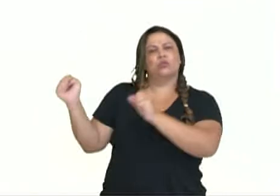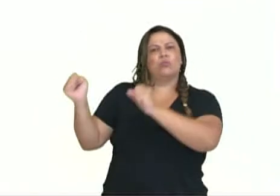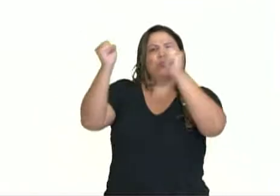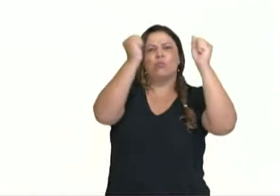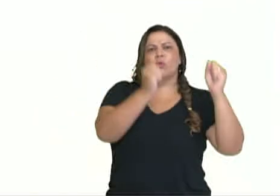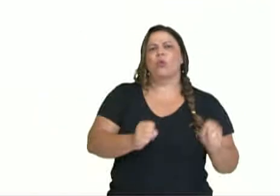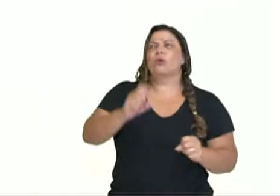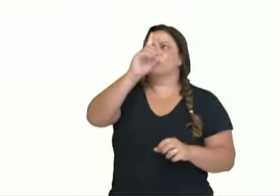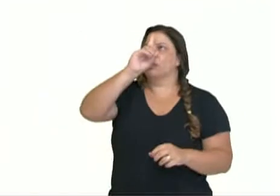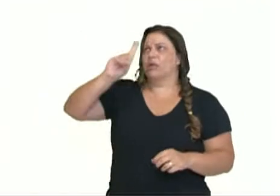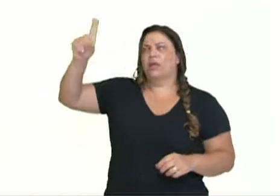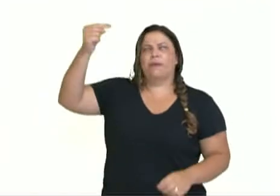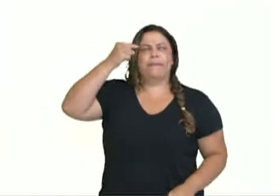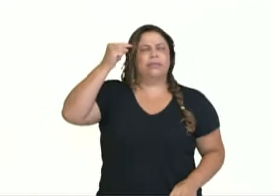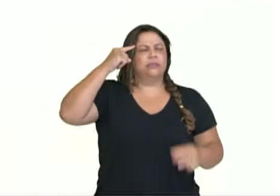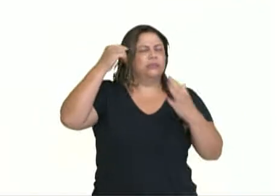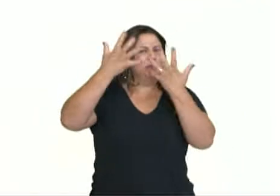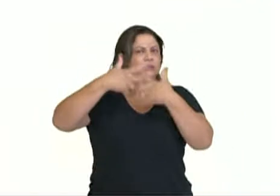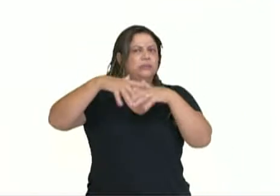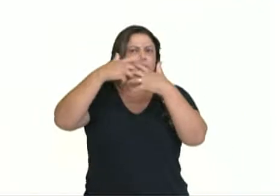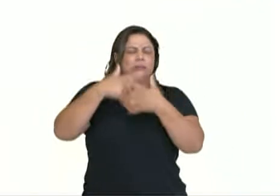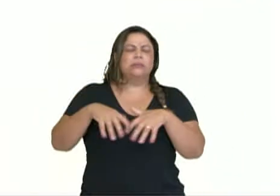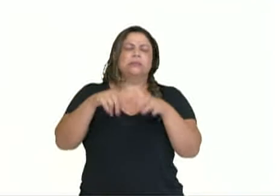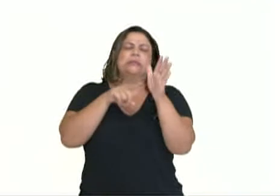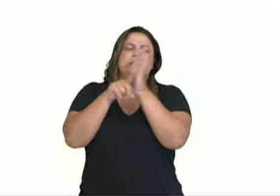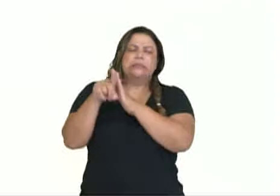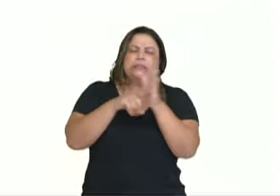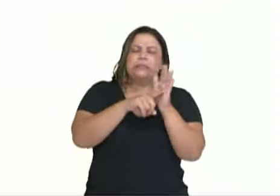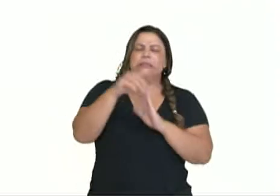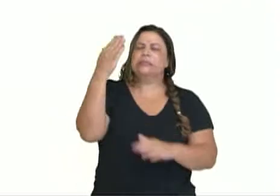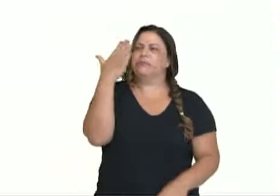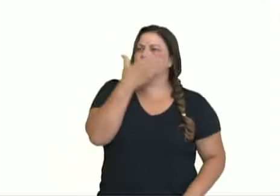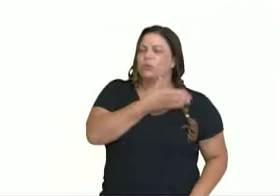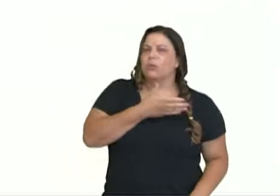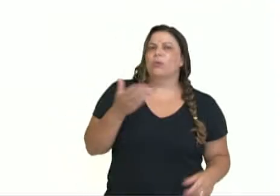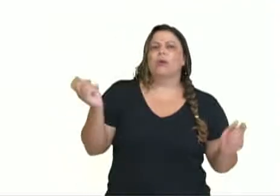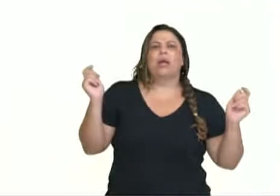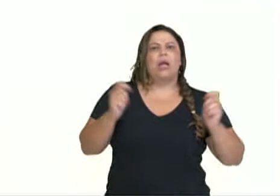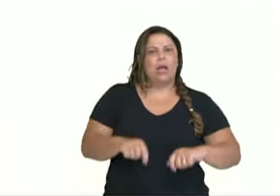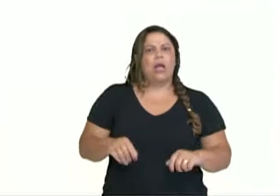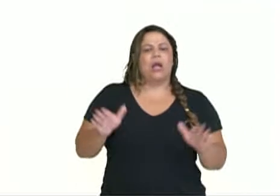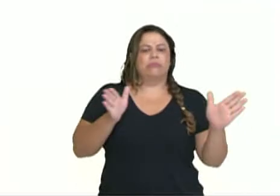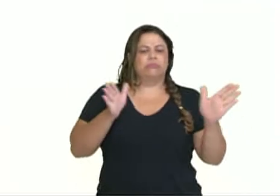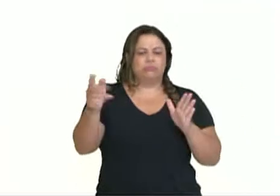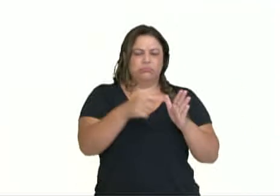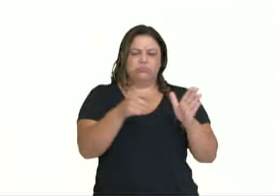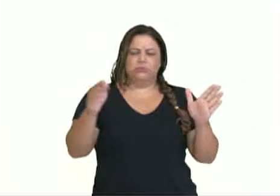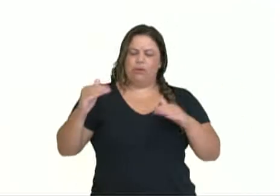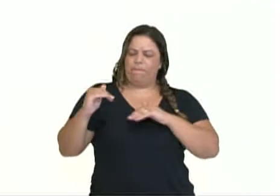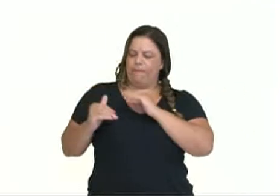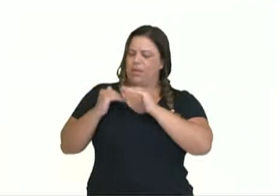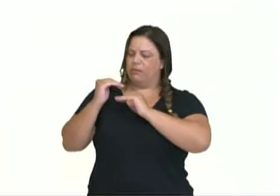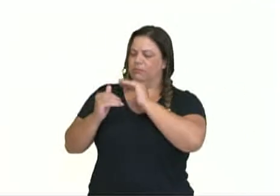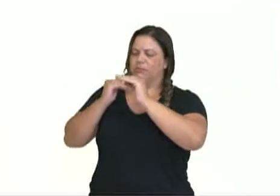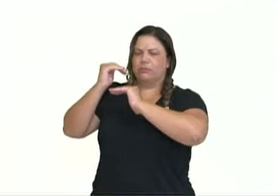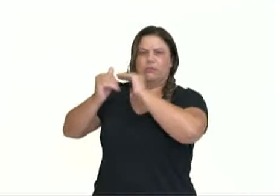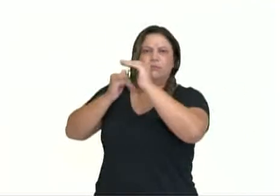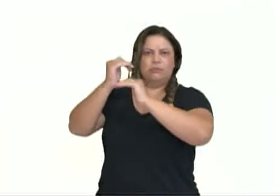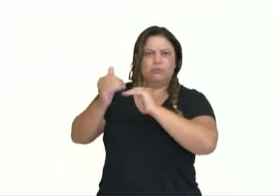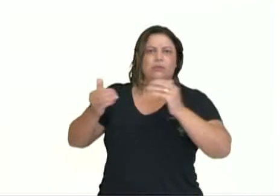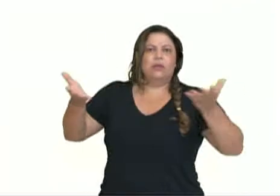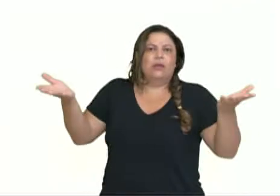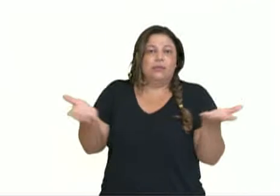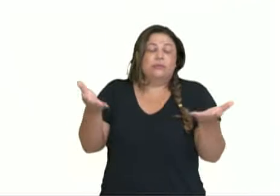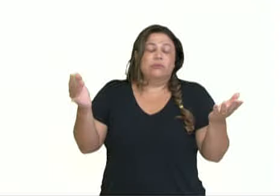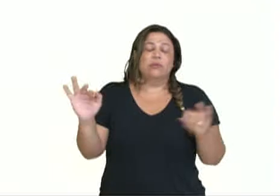uma realidade compreendida cientificamente. Correram nesse período progressos incontáveis em realizações nos campos das